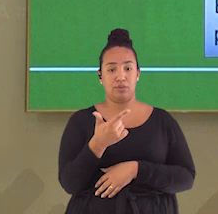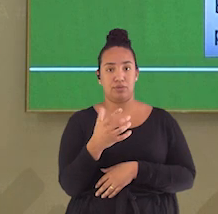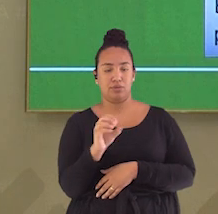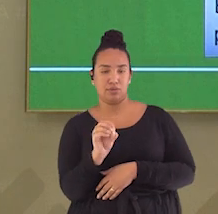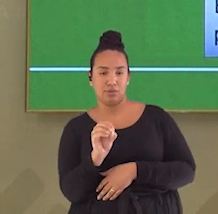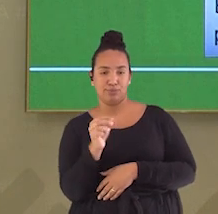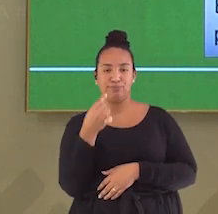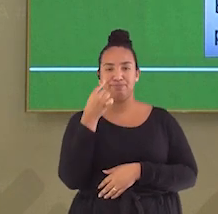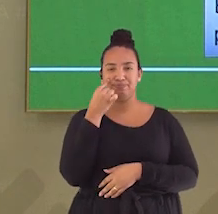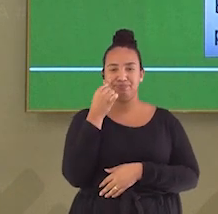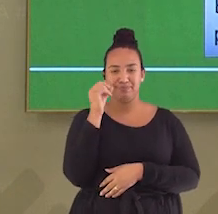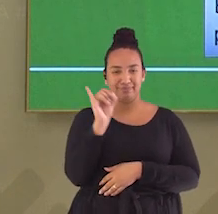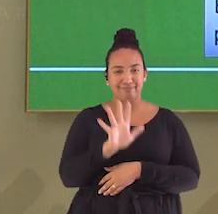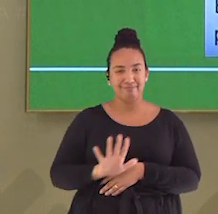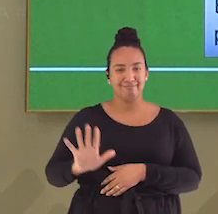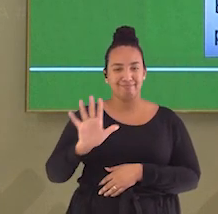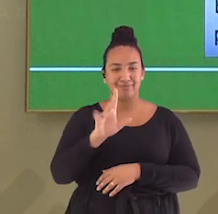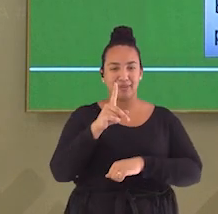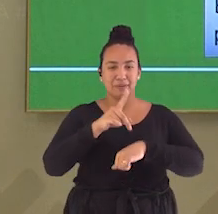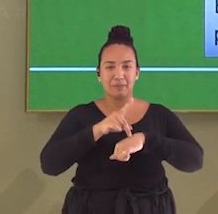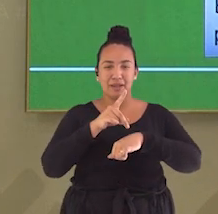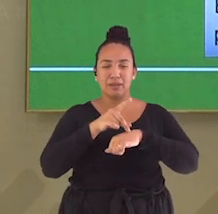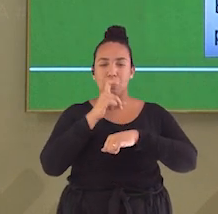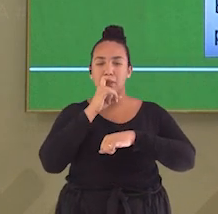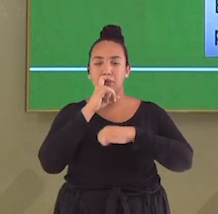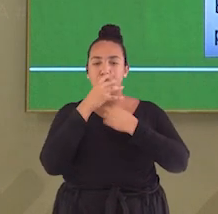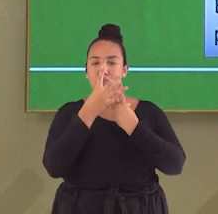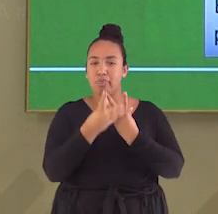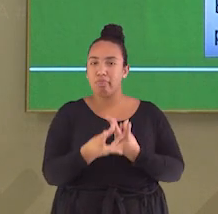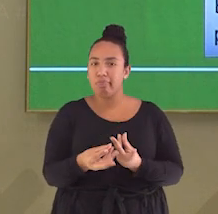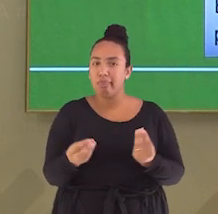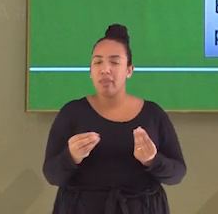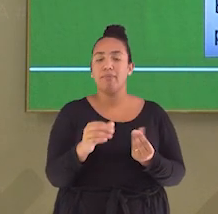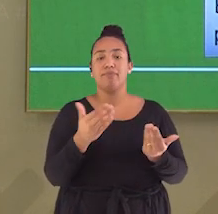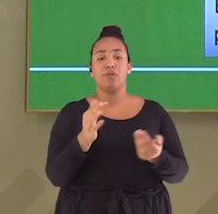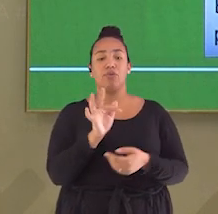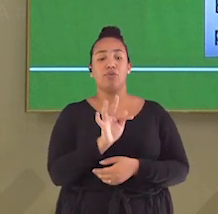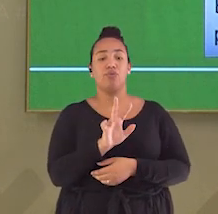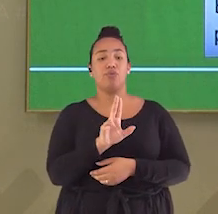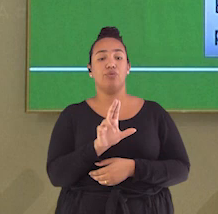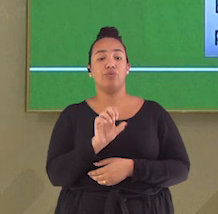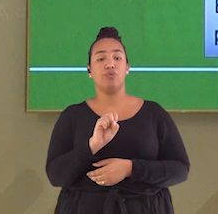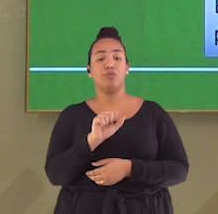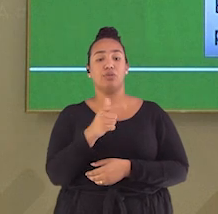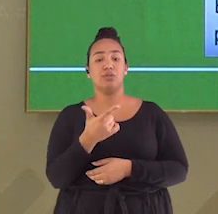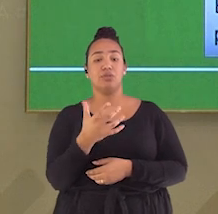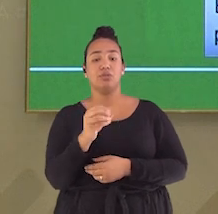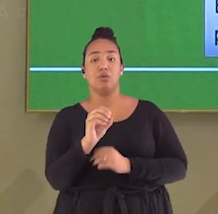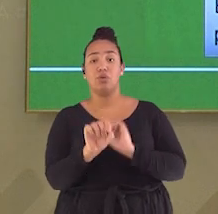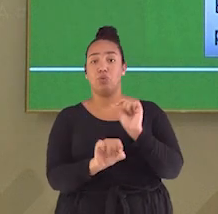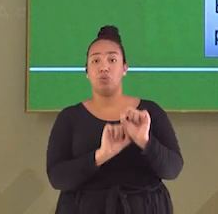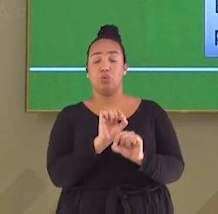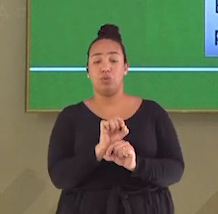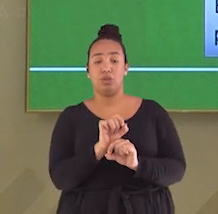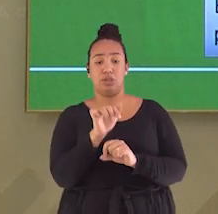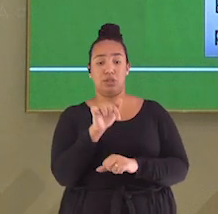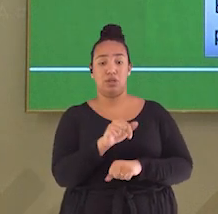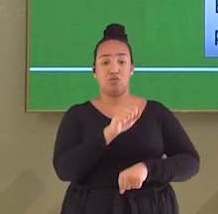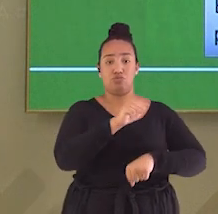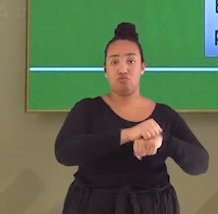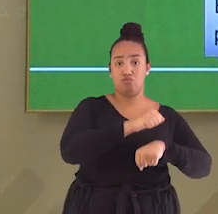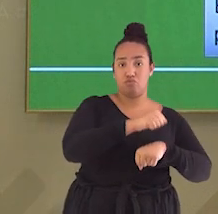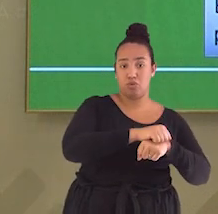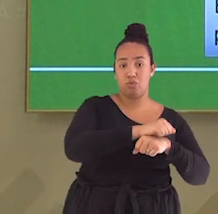metal líquido e a geleira que se derrete. A fusão é o quê? É a mudança do estado sólido para o